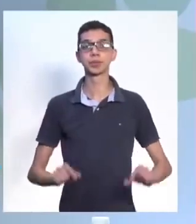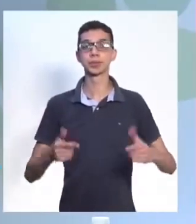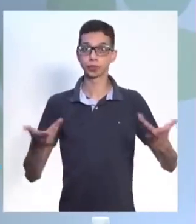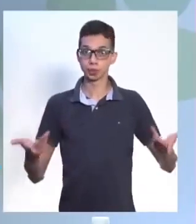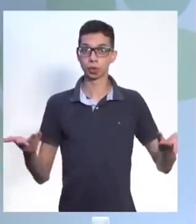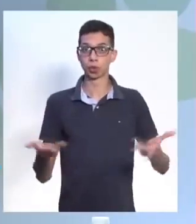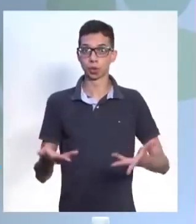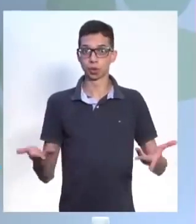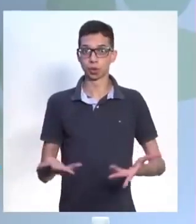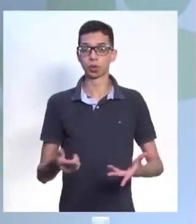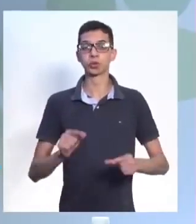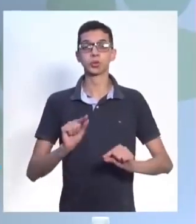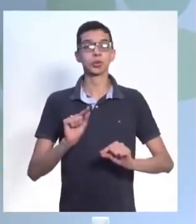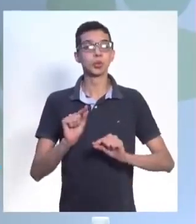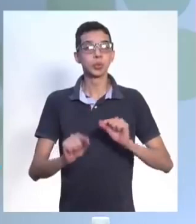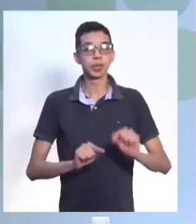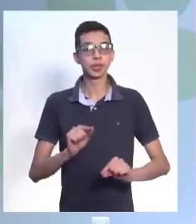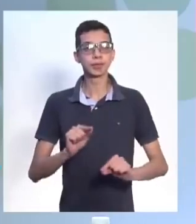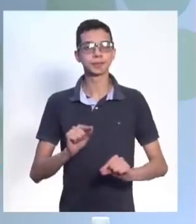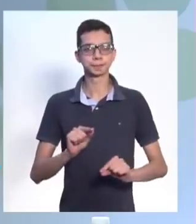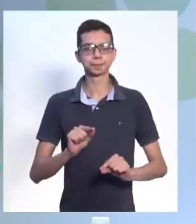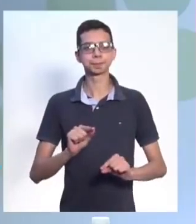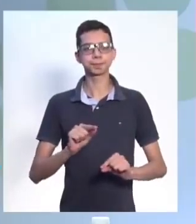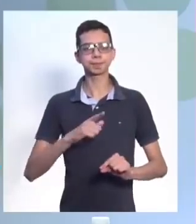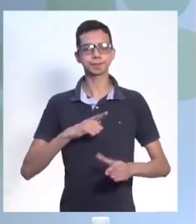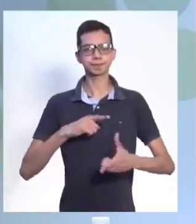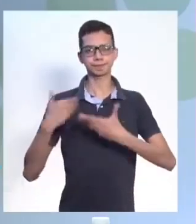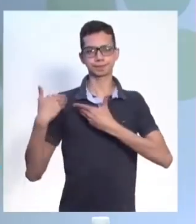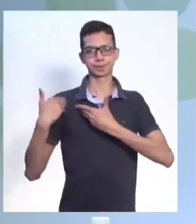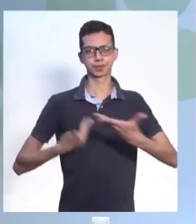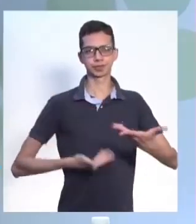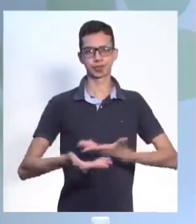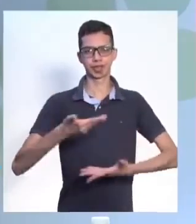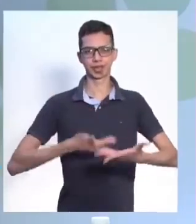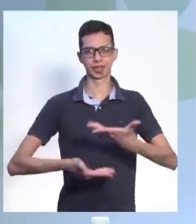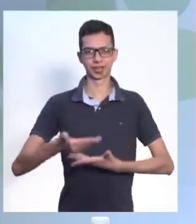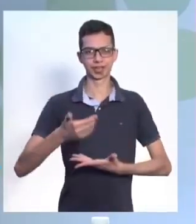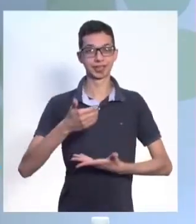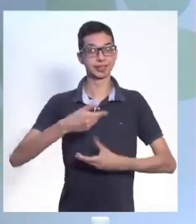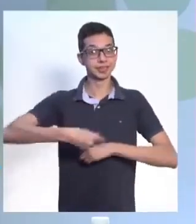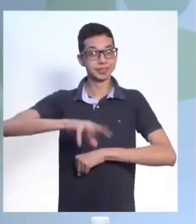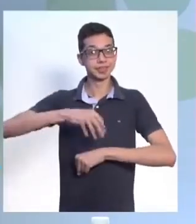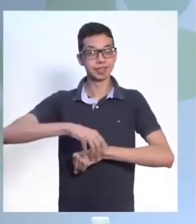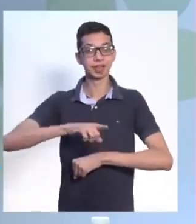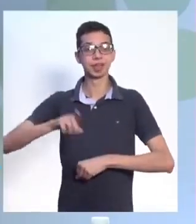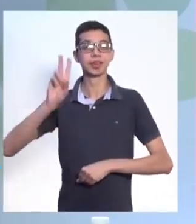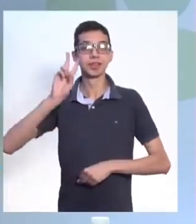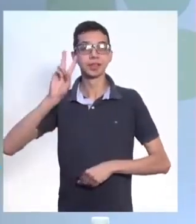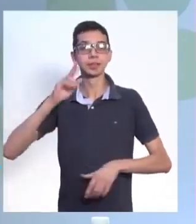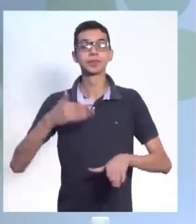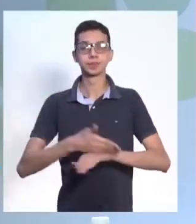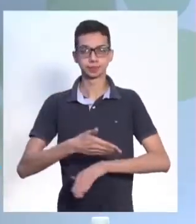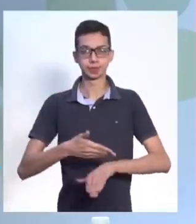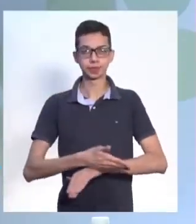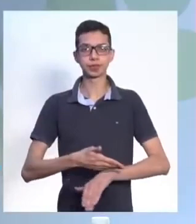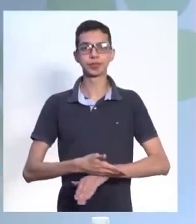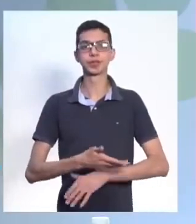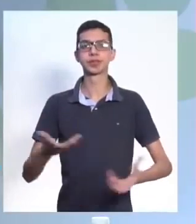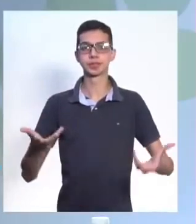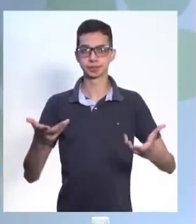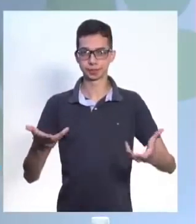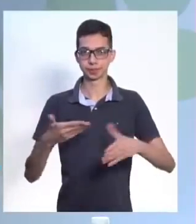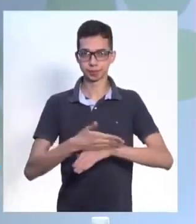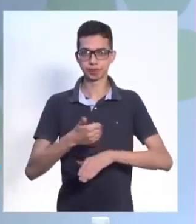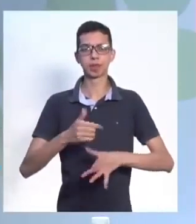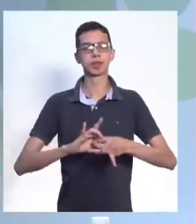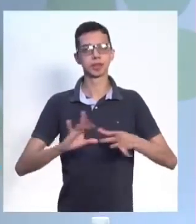nós vamos partilhar aí uma missão. Lembrando, se você ainda quiser participar, ainda dá tempo, estão abertas as inscrições. É só